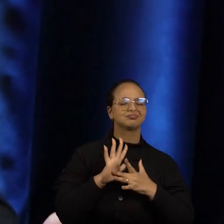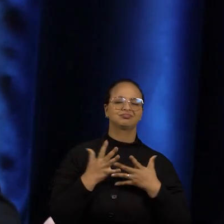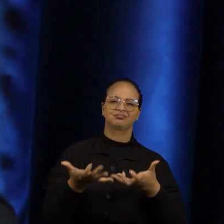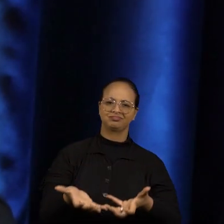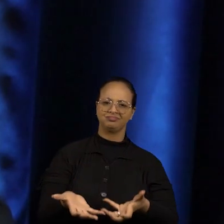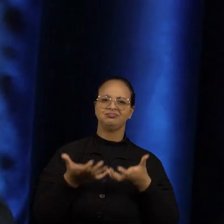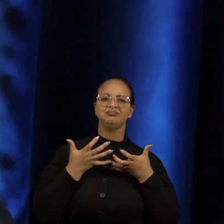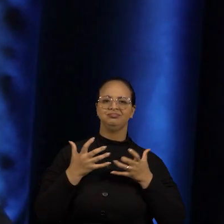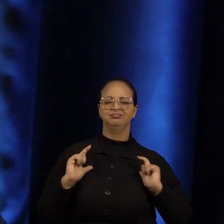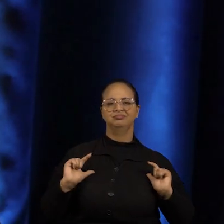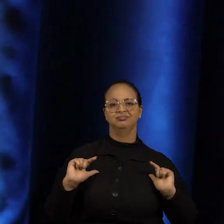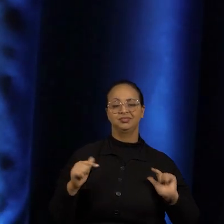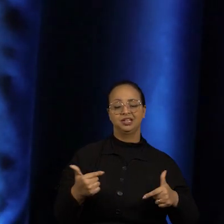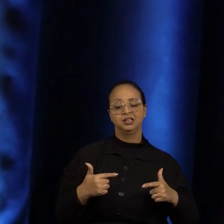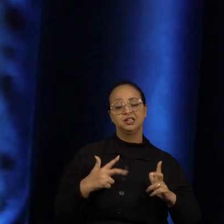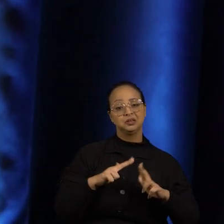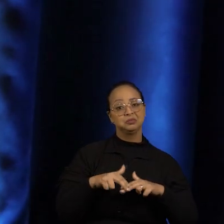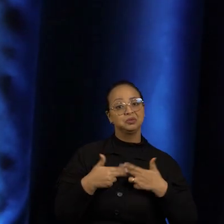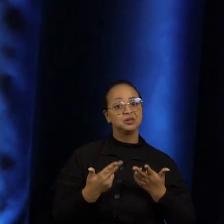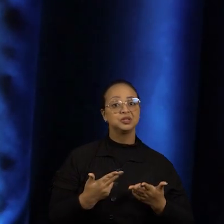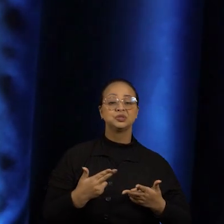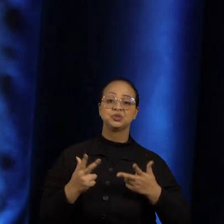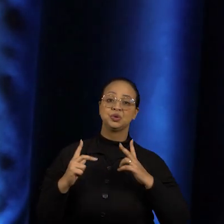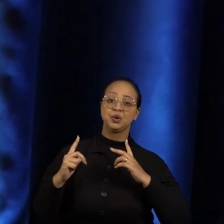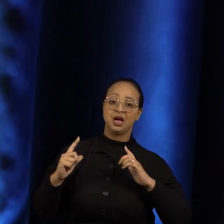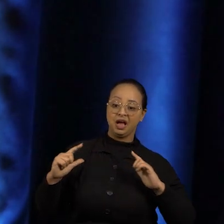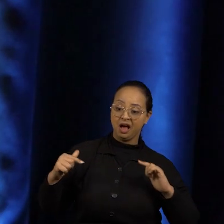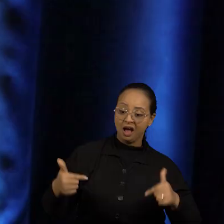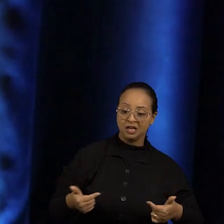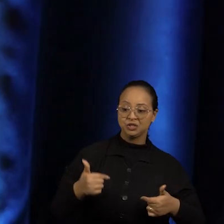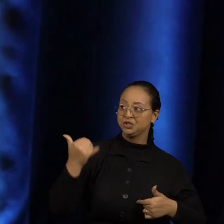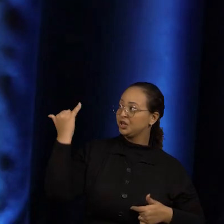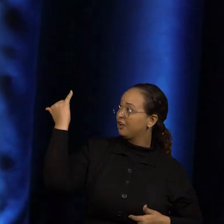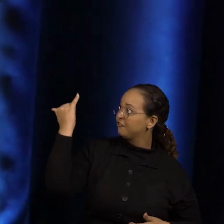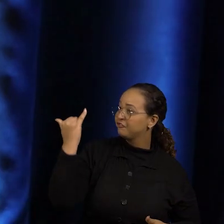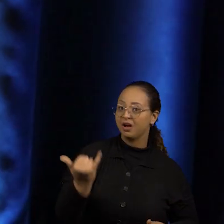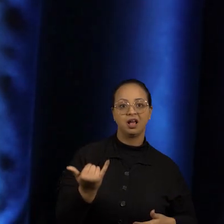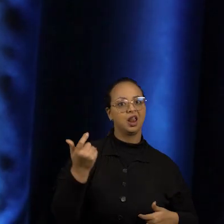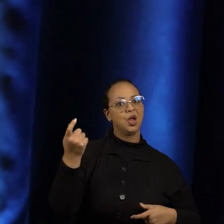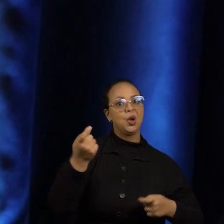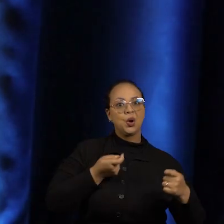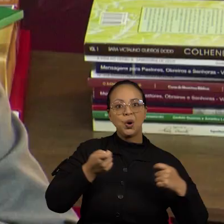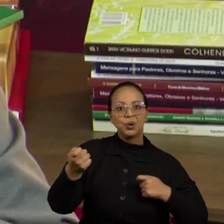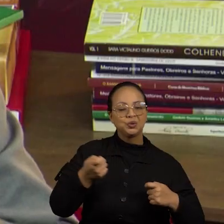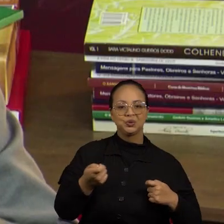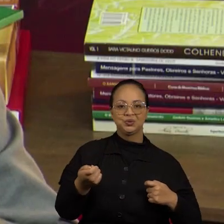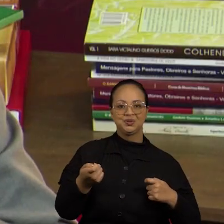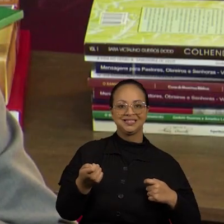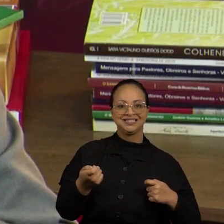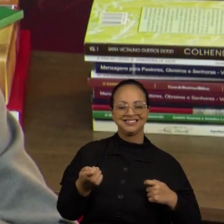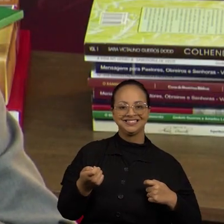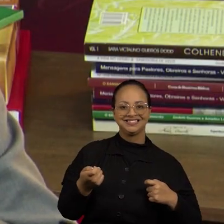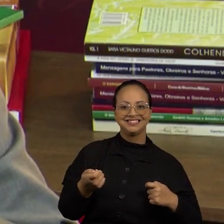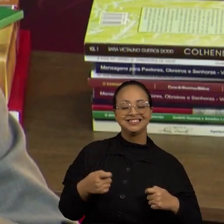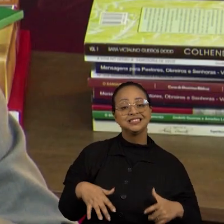dono da casa. Então, quer dizer, ele que fala, ele que conduz todas as coisas. E Betel, ele vai ter toda essa